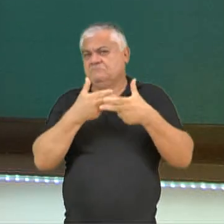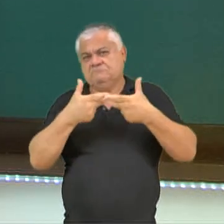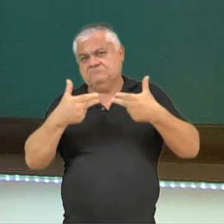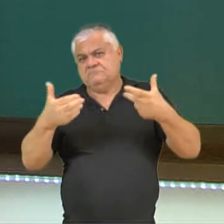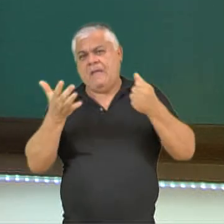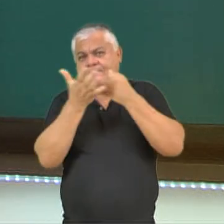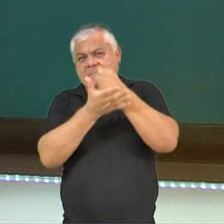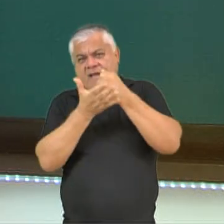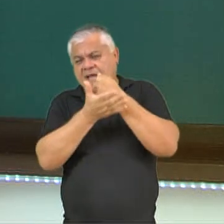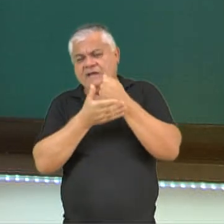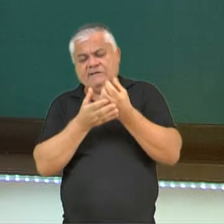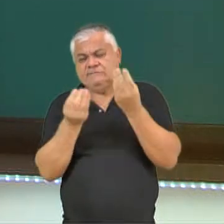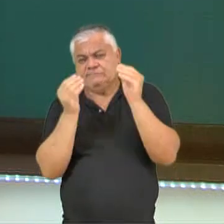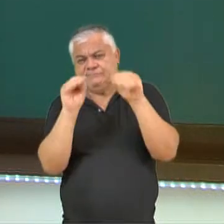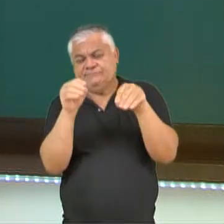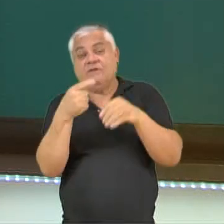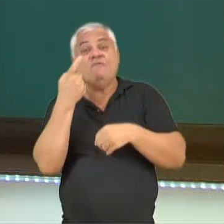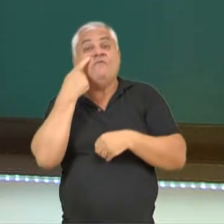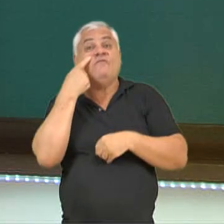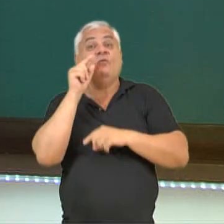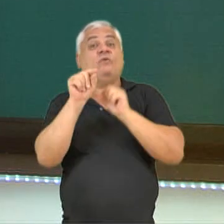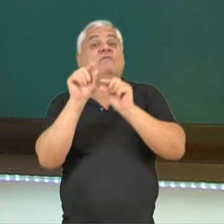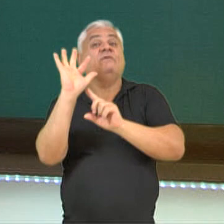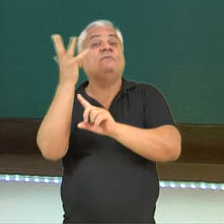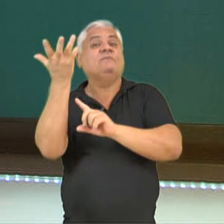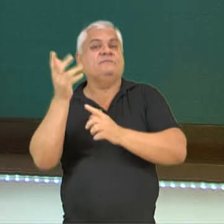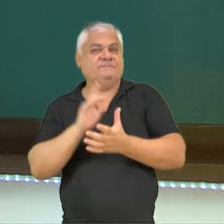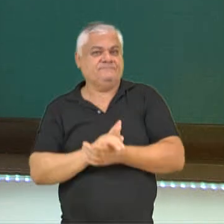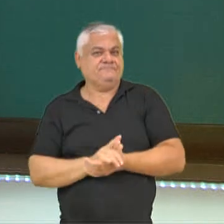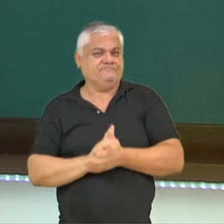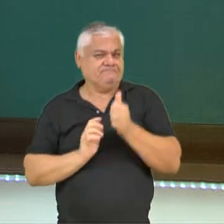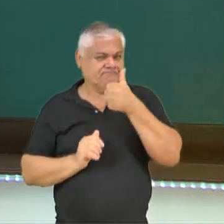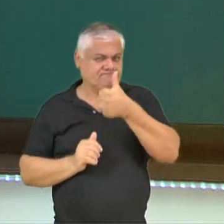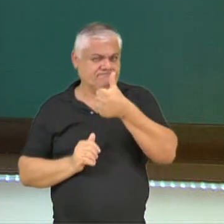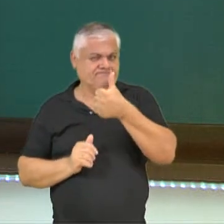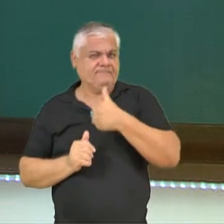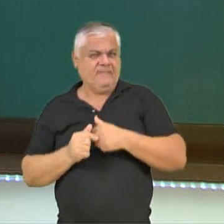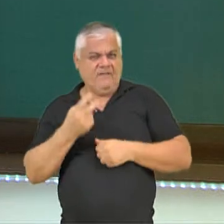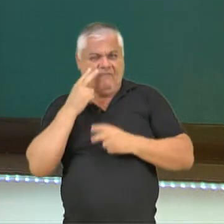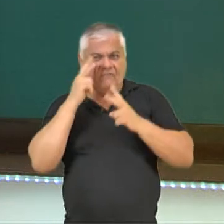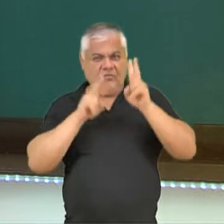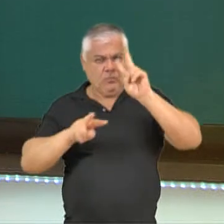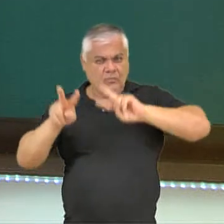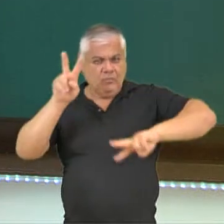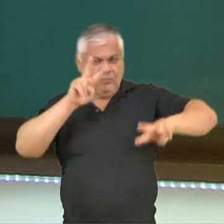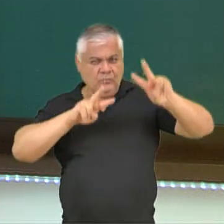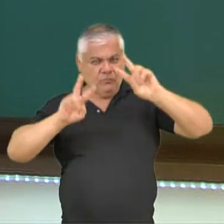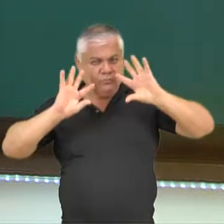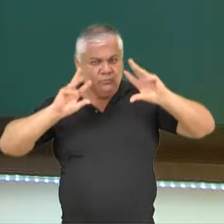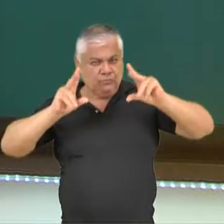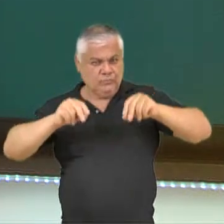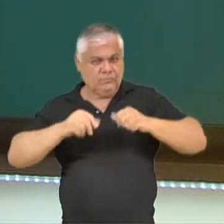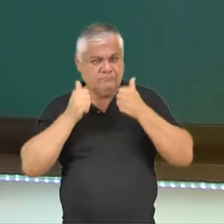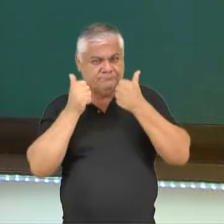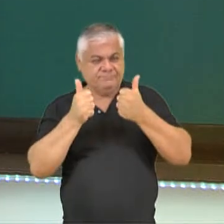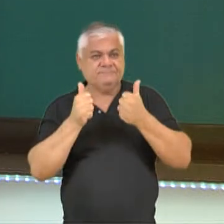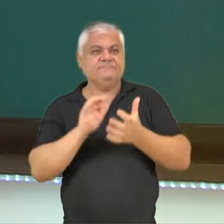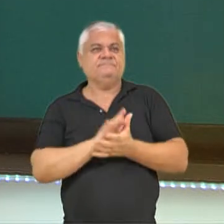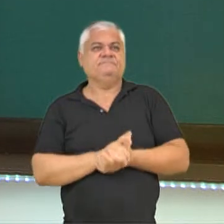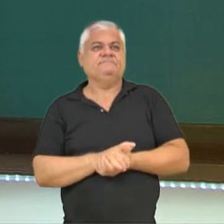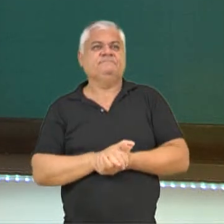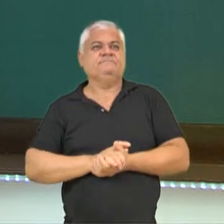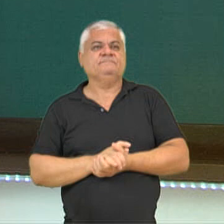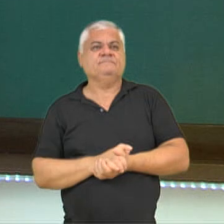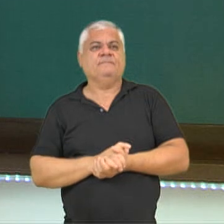bases, né? Vamos identificar o que vai acontecer daí. Beleza? Conseguiu visualizar o processo todo? Então vamos lá começar com